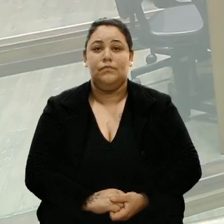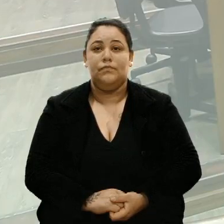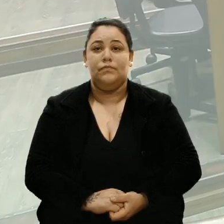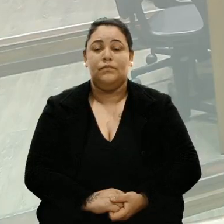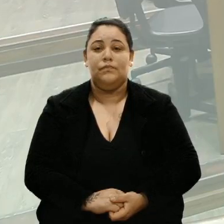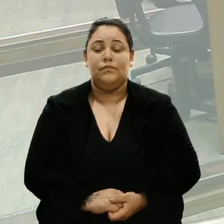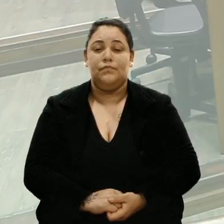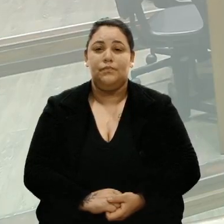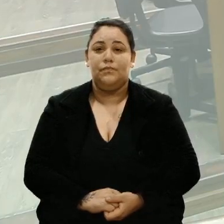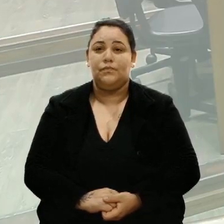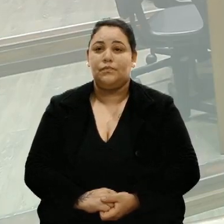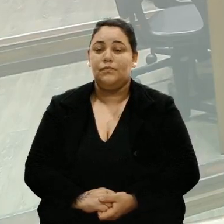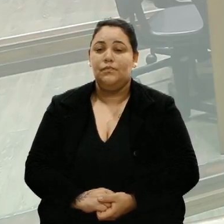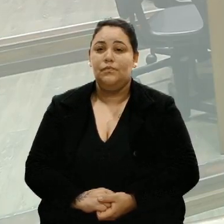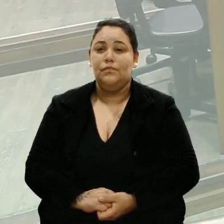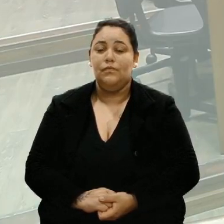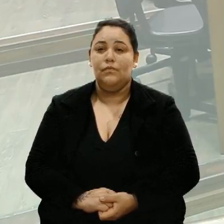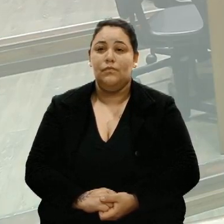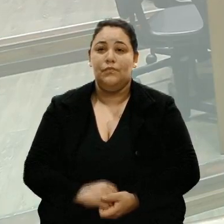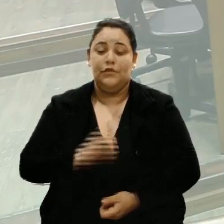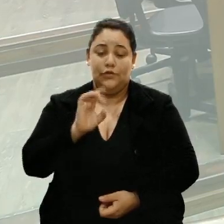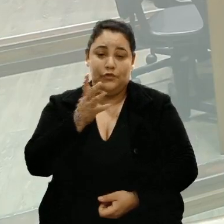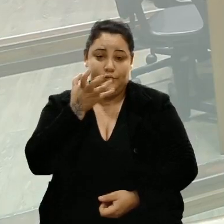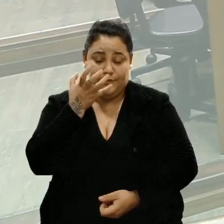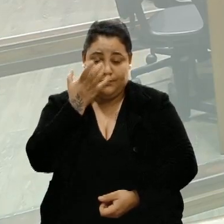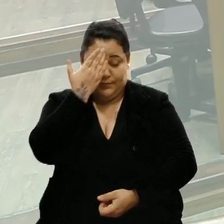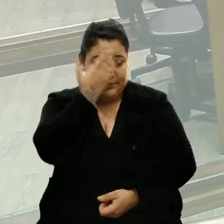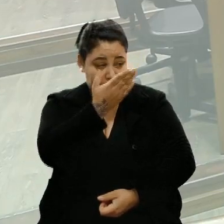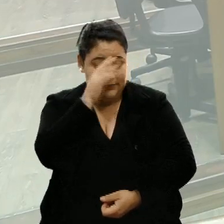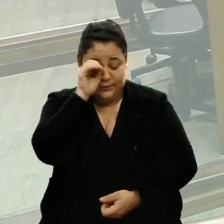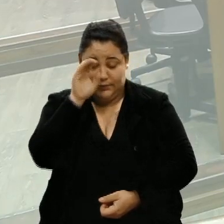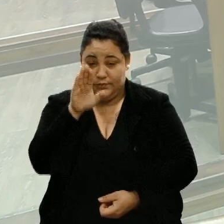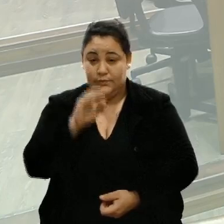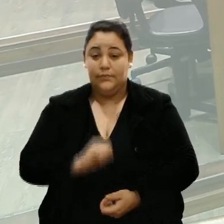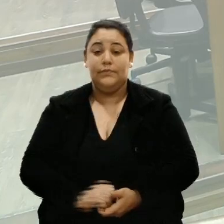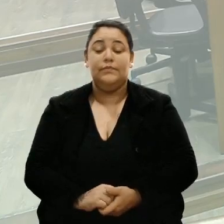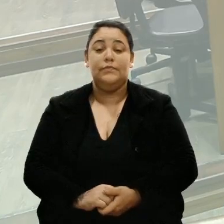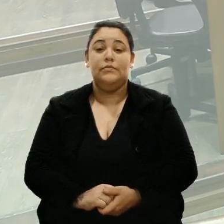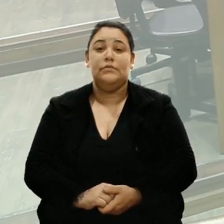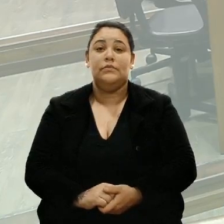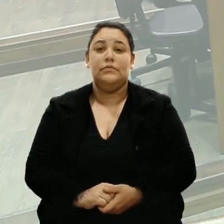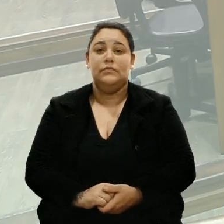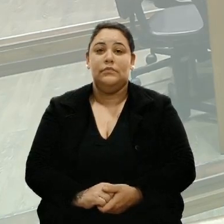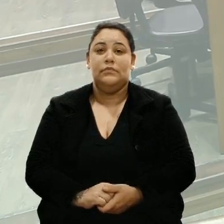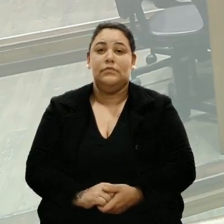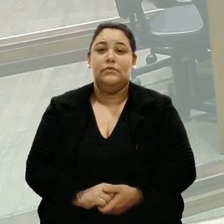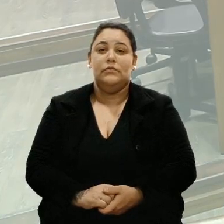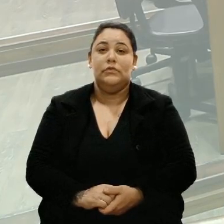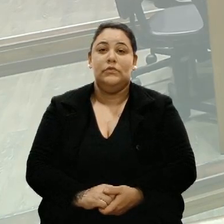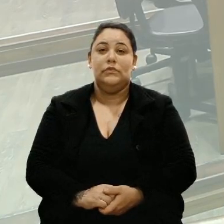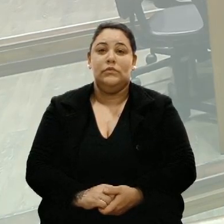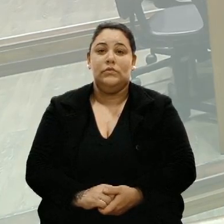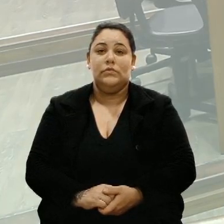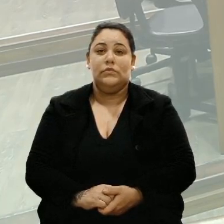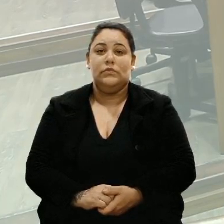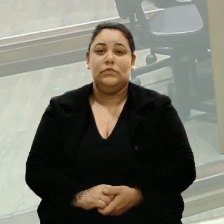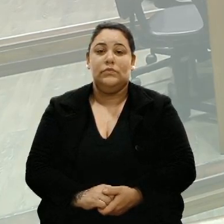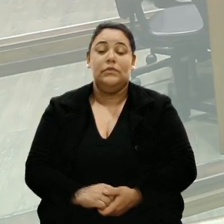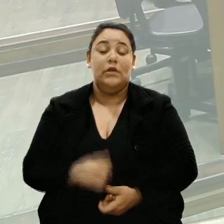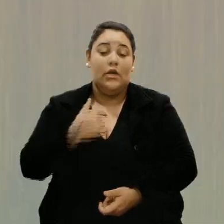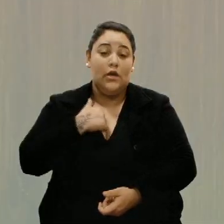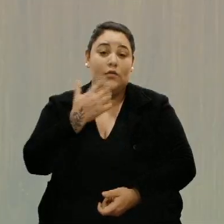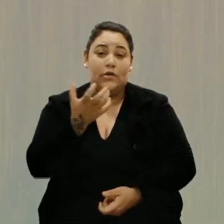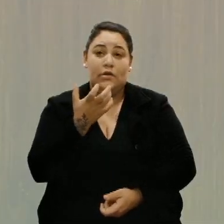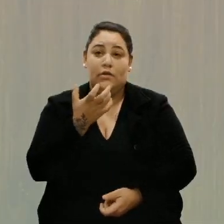Eu só queria, vereador Fius, agradeço, dizer que realmente eu tenho dúvidas. Eu fui